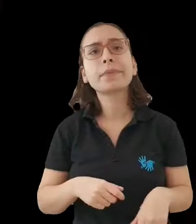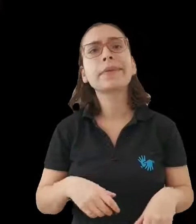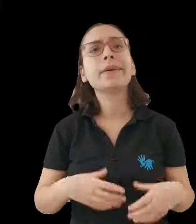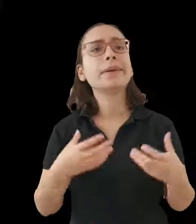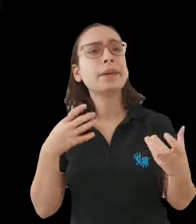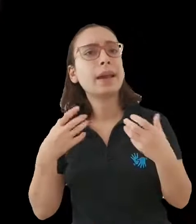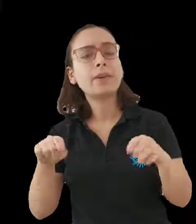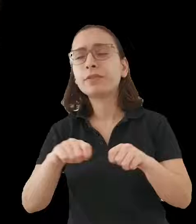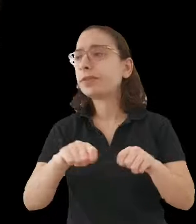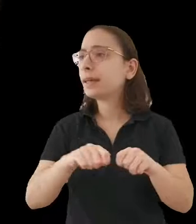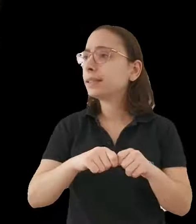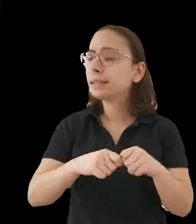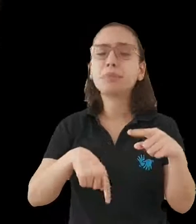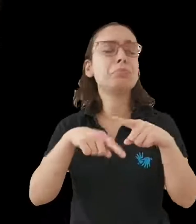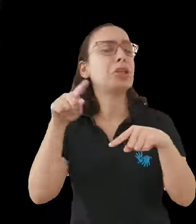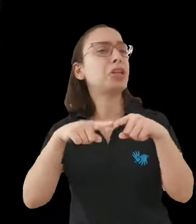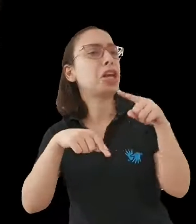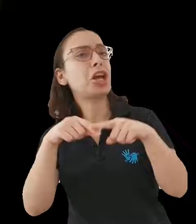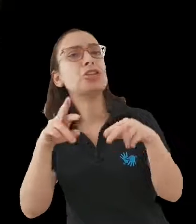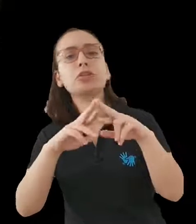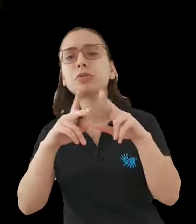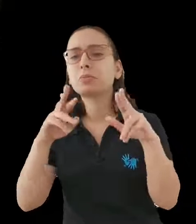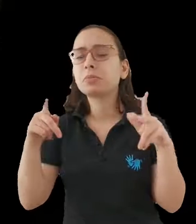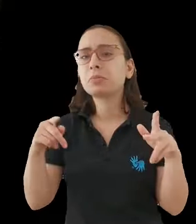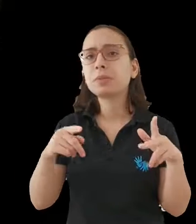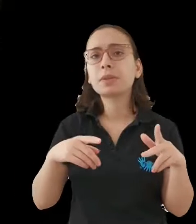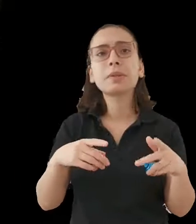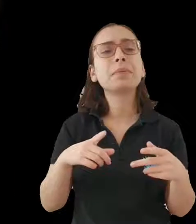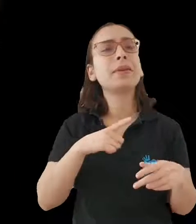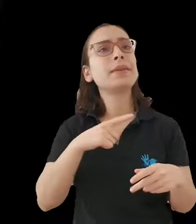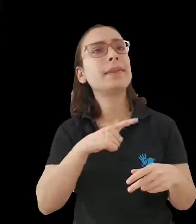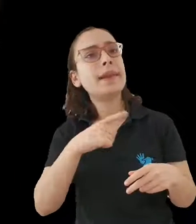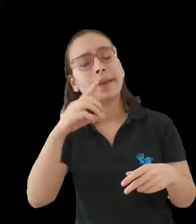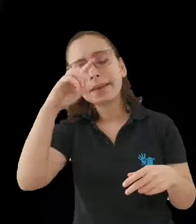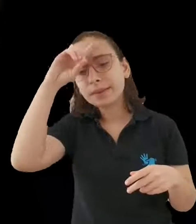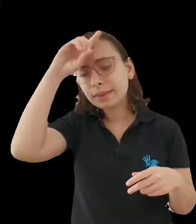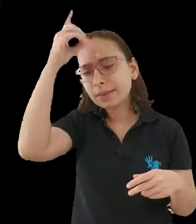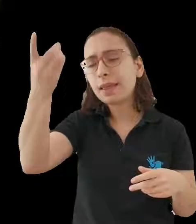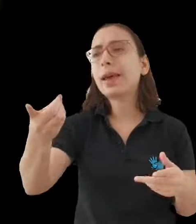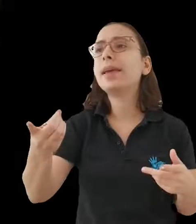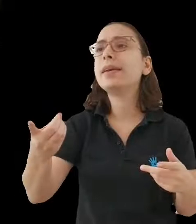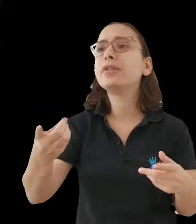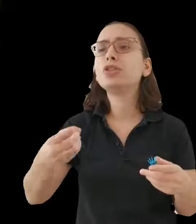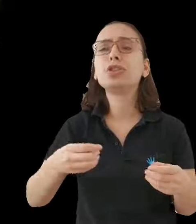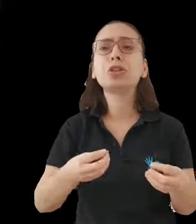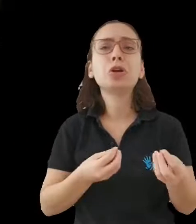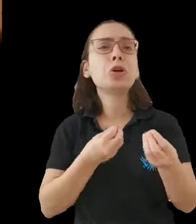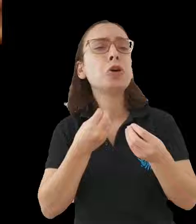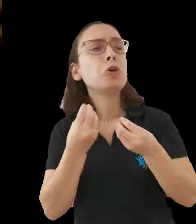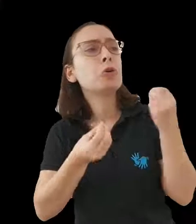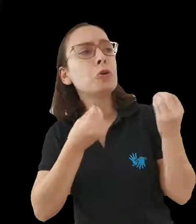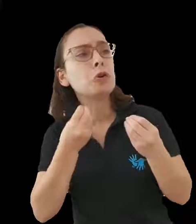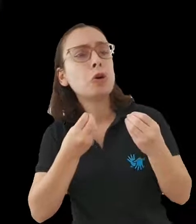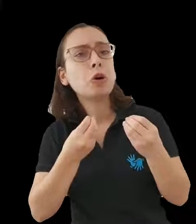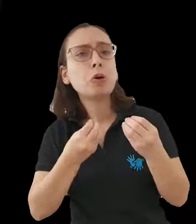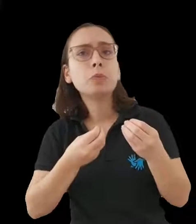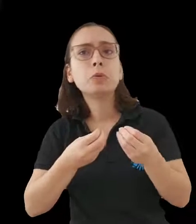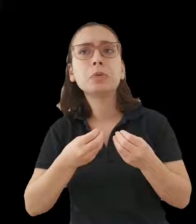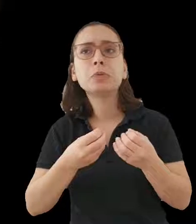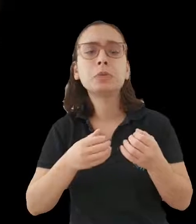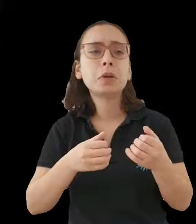desenvolver materiais, para quem quer saber, ter ideias de como manipular boneco, enfim. Então,